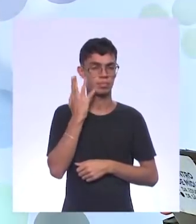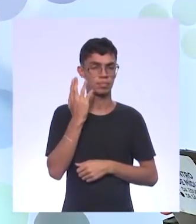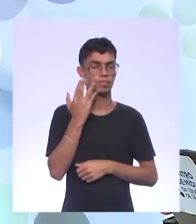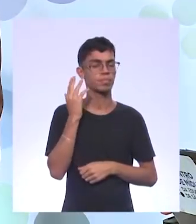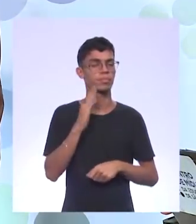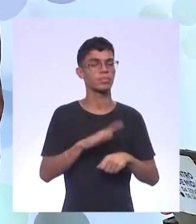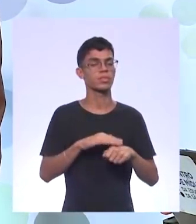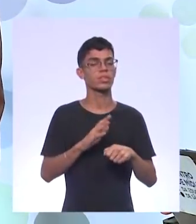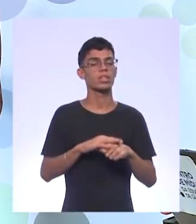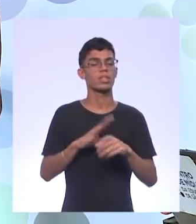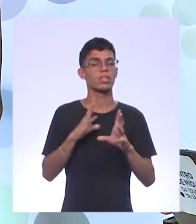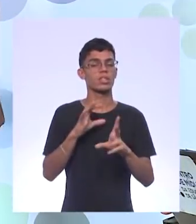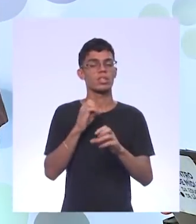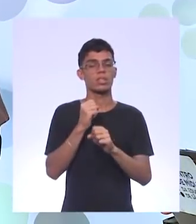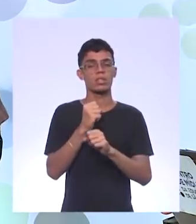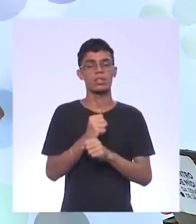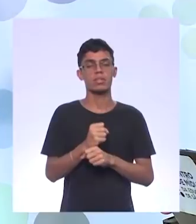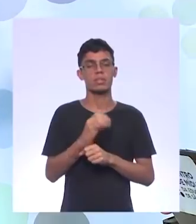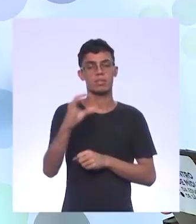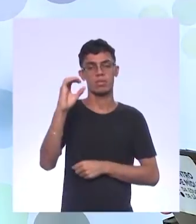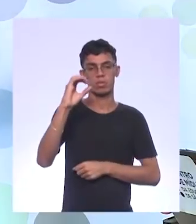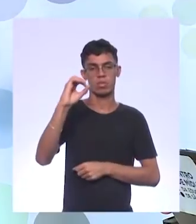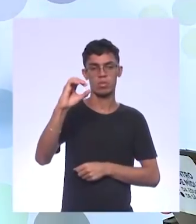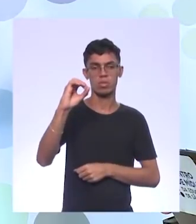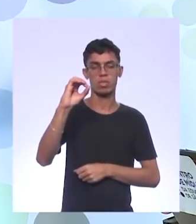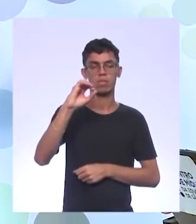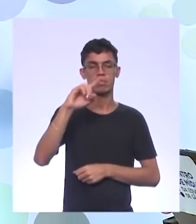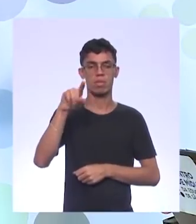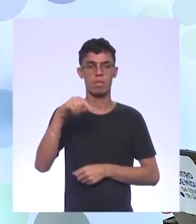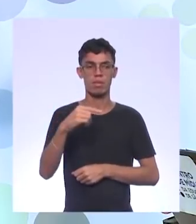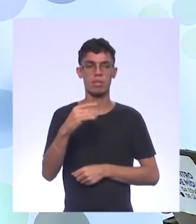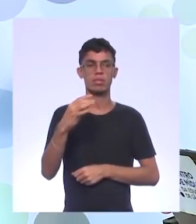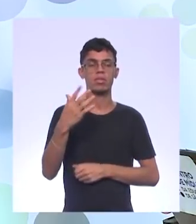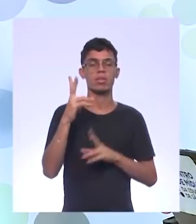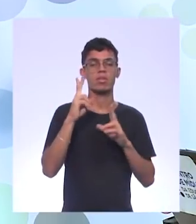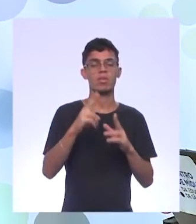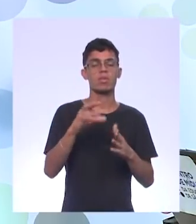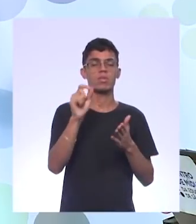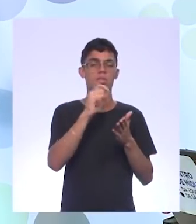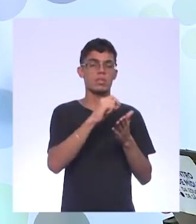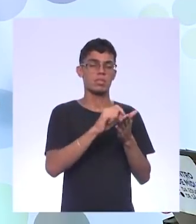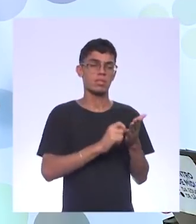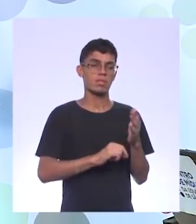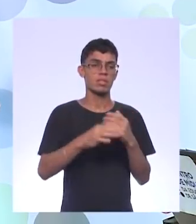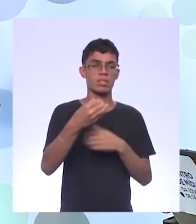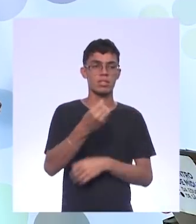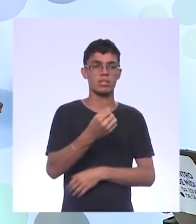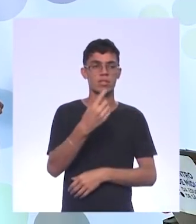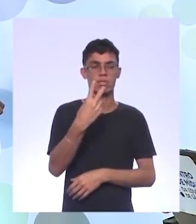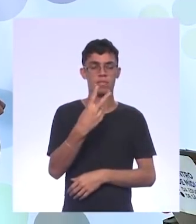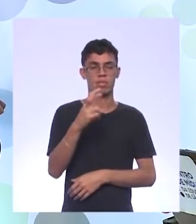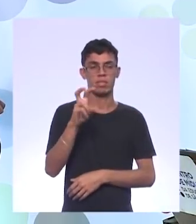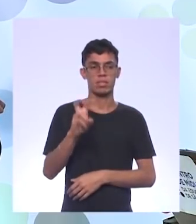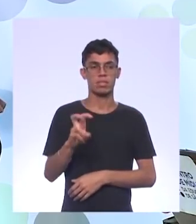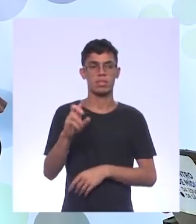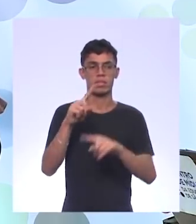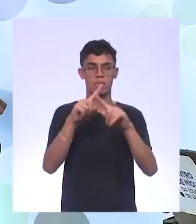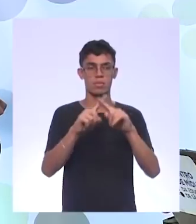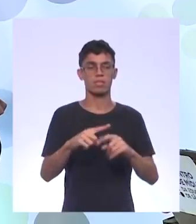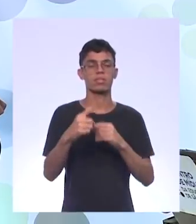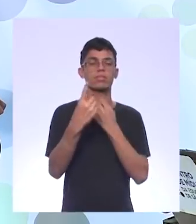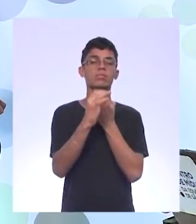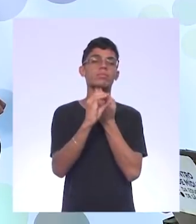É só a gente simplificar os zeros né ou a mesma coisa que escrever aqui ó 625x mil sobre mil